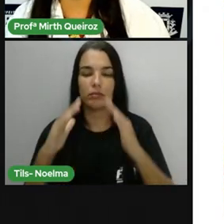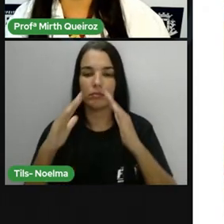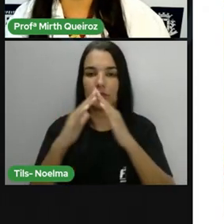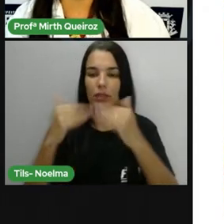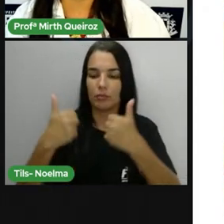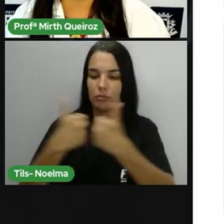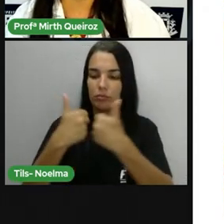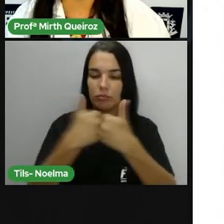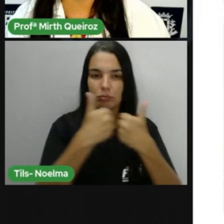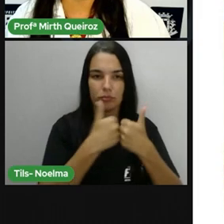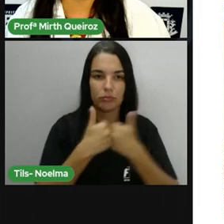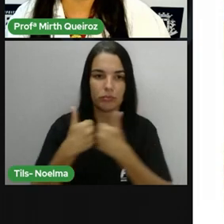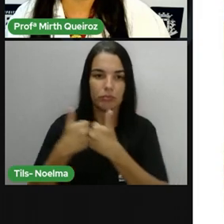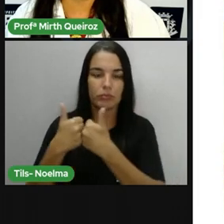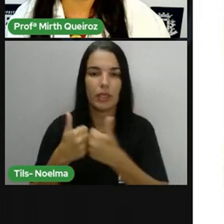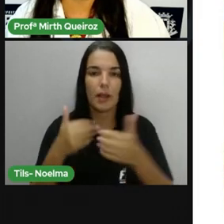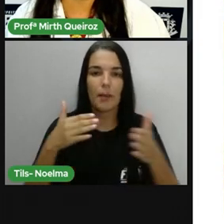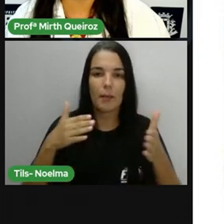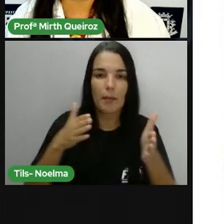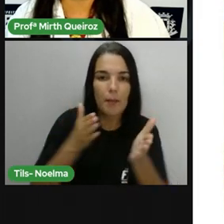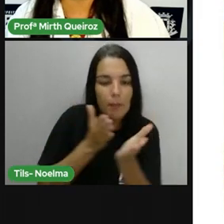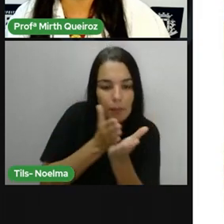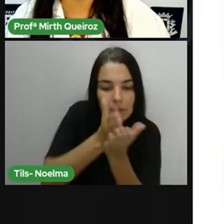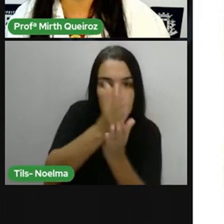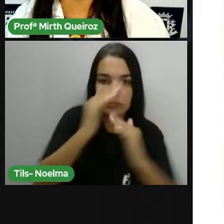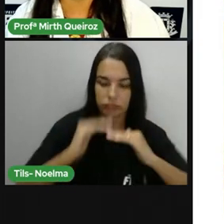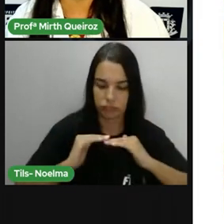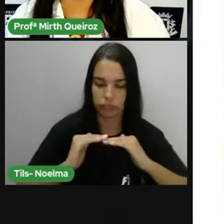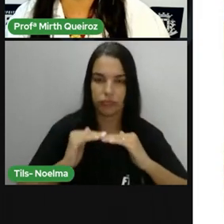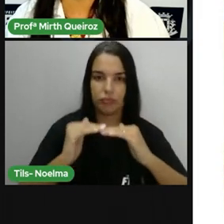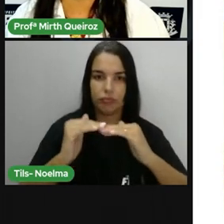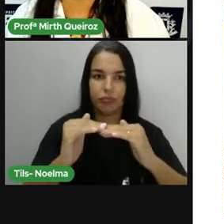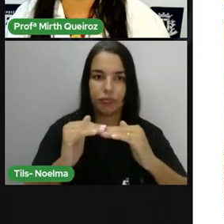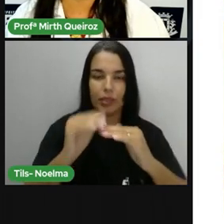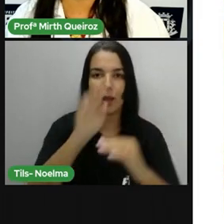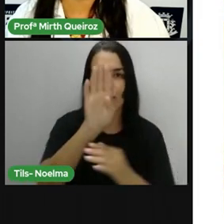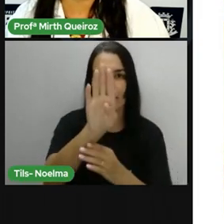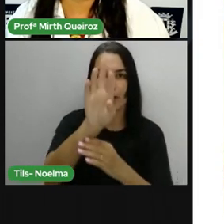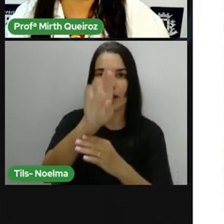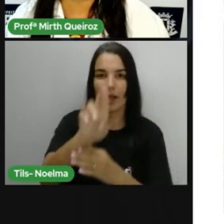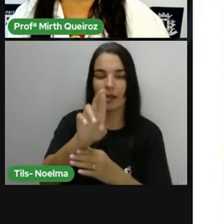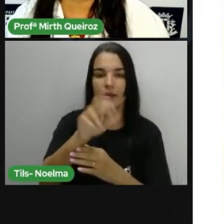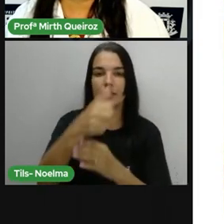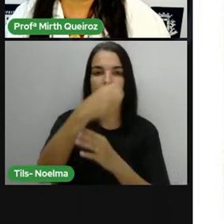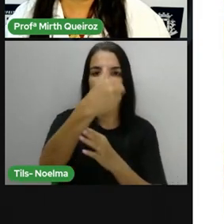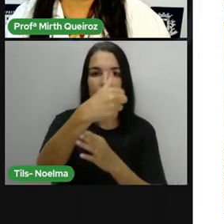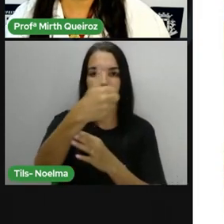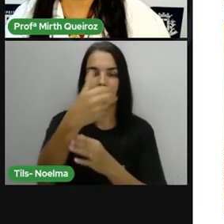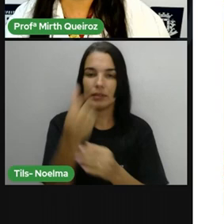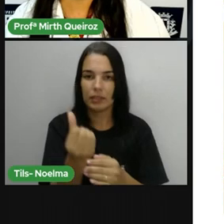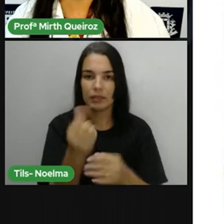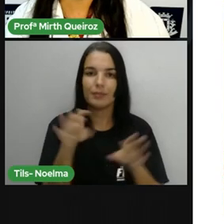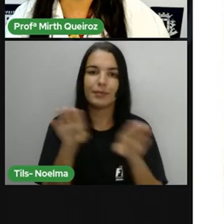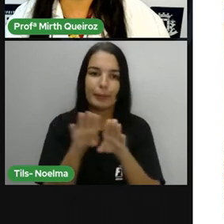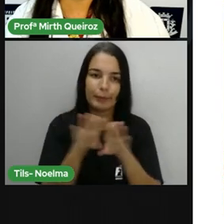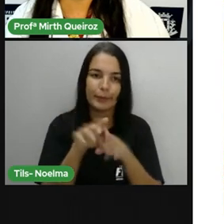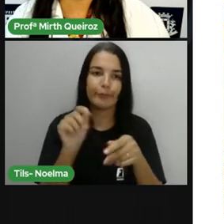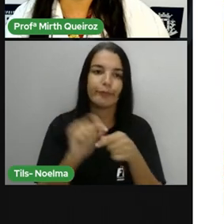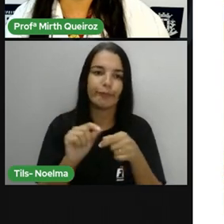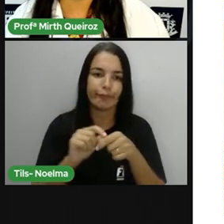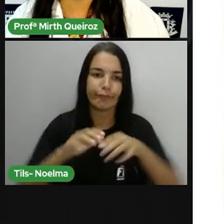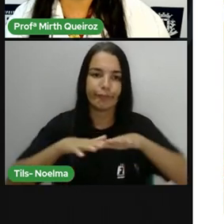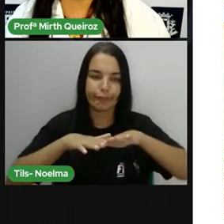a construção da BR-116 Norte também colaborou com o soterramento da lagoa. É, um dos motivos